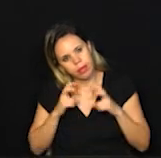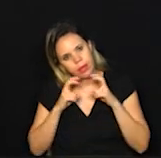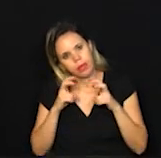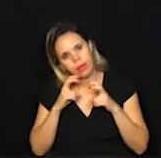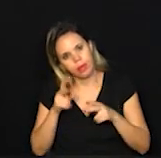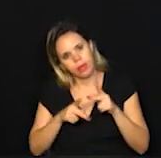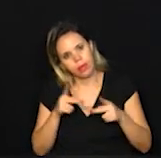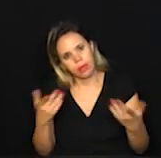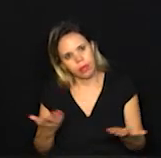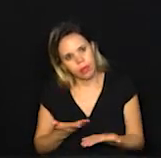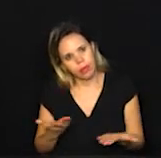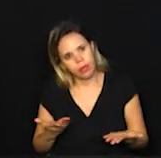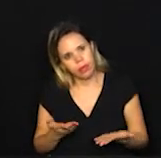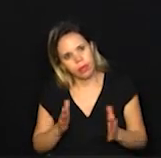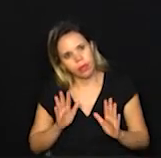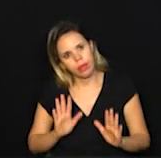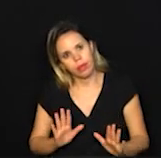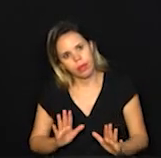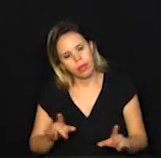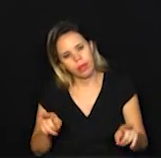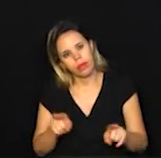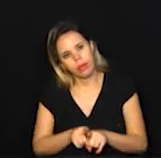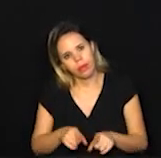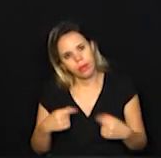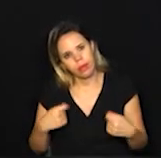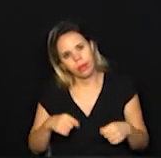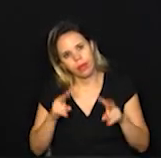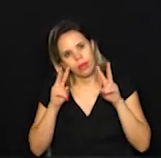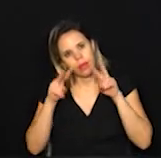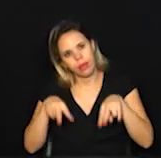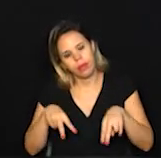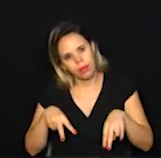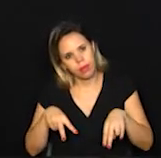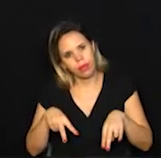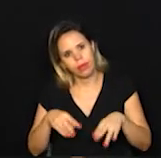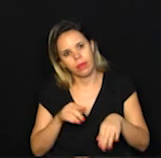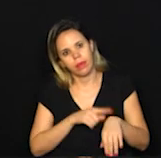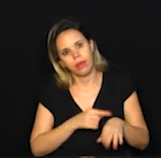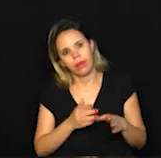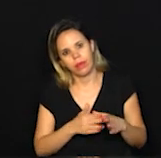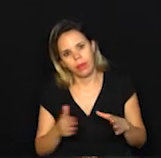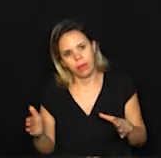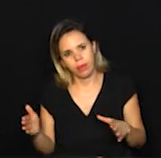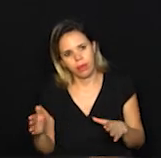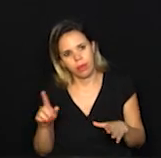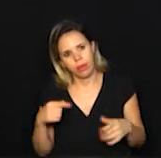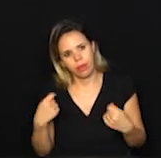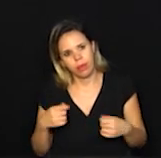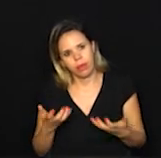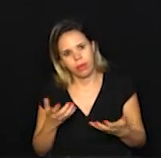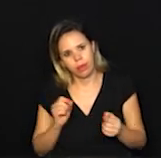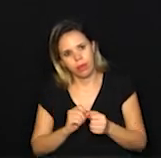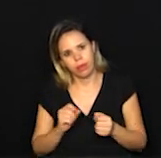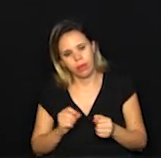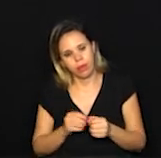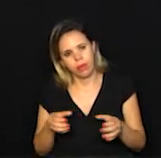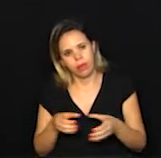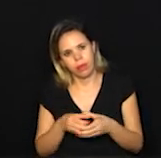que precisam agora, mas também a gente precisa olhar para o médio prazo e para o longo prazo. É isso que a gente quer fazer com a nossa